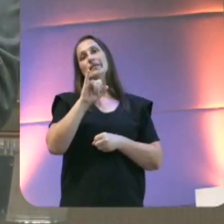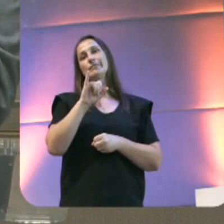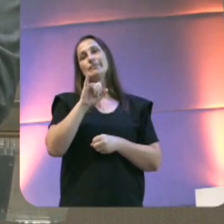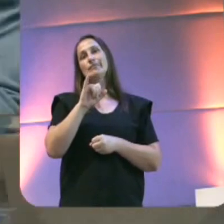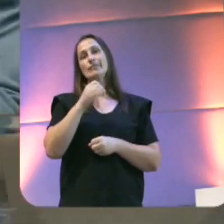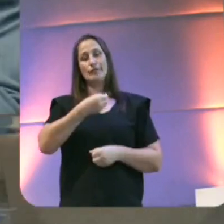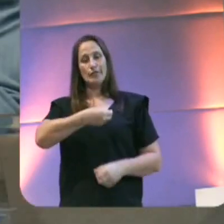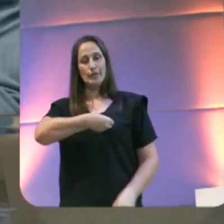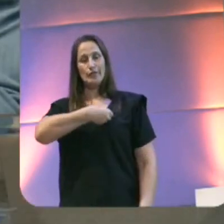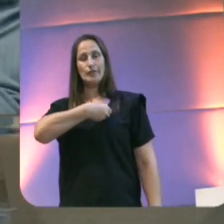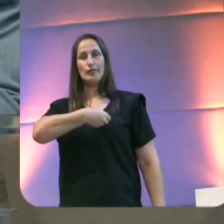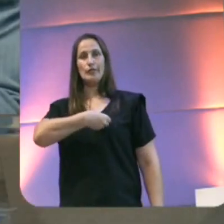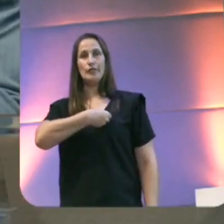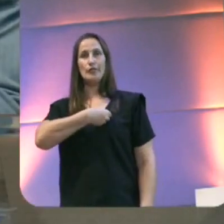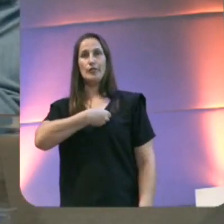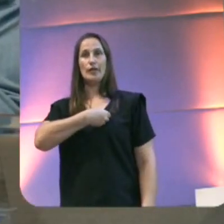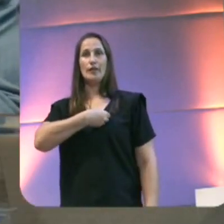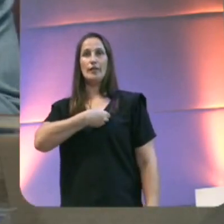desagrada a Deus.